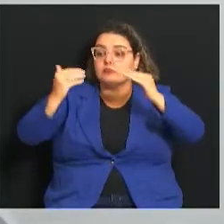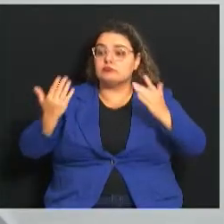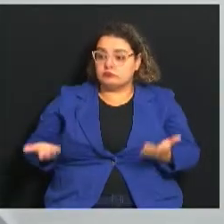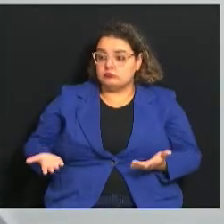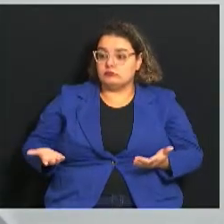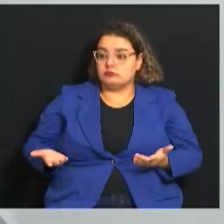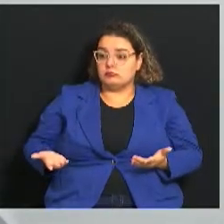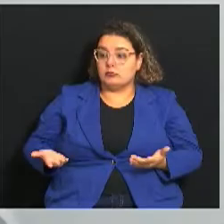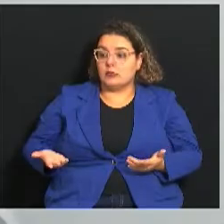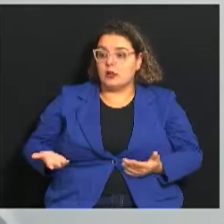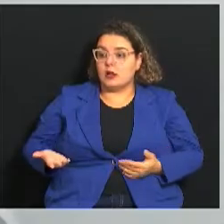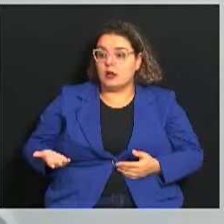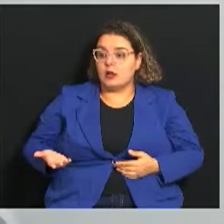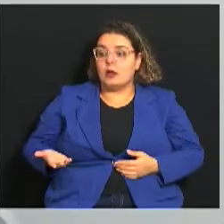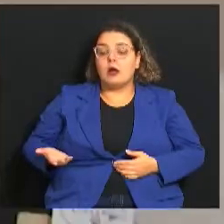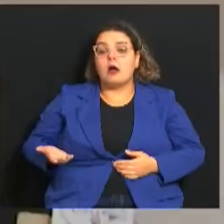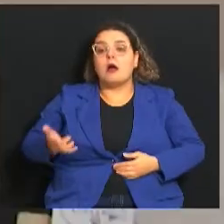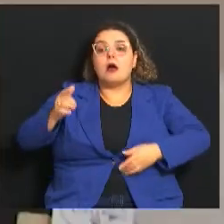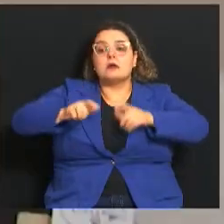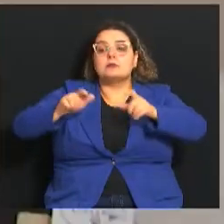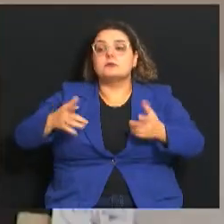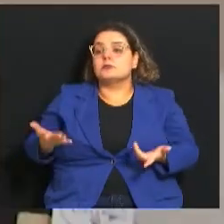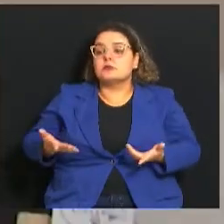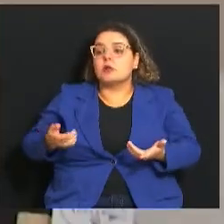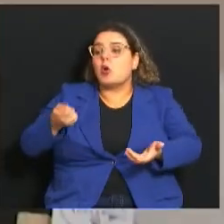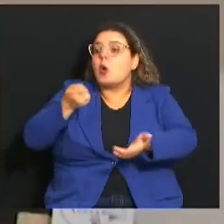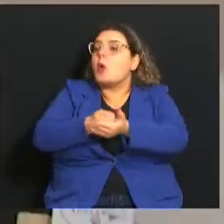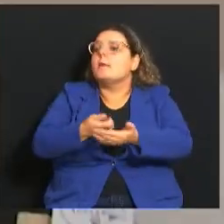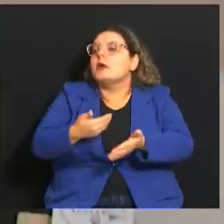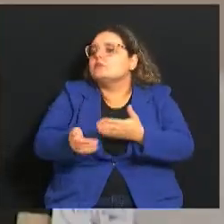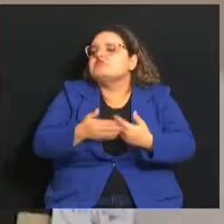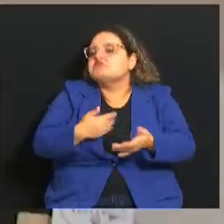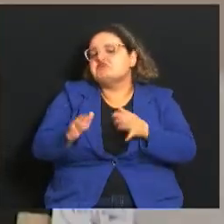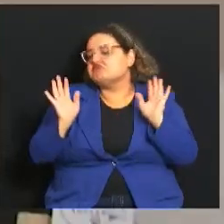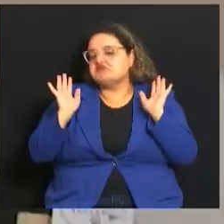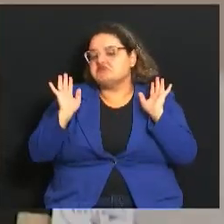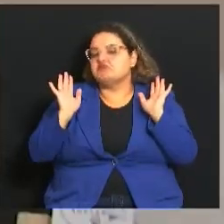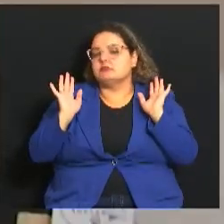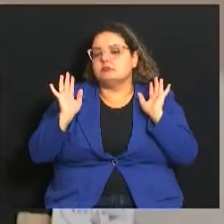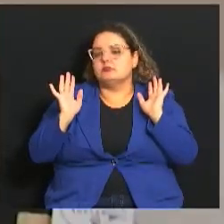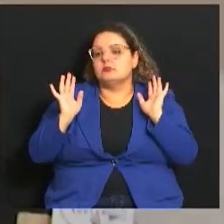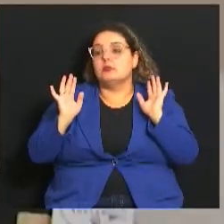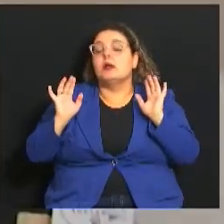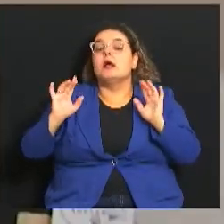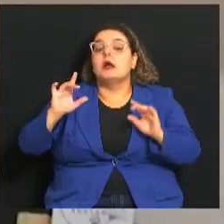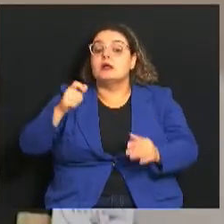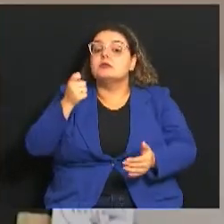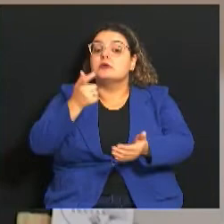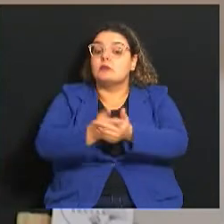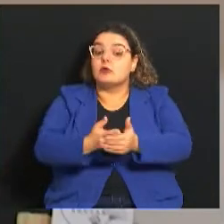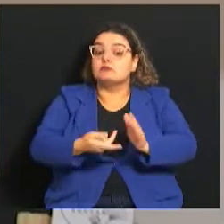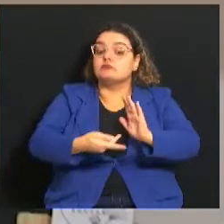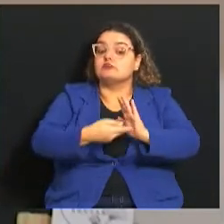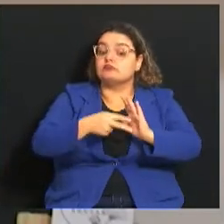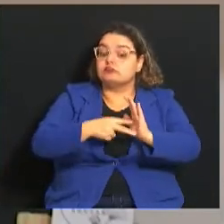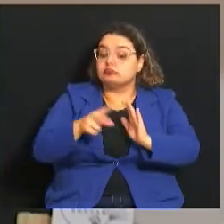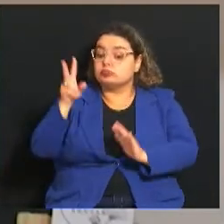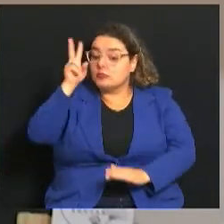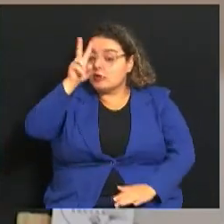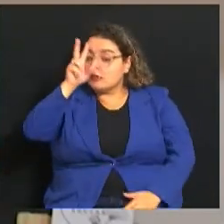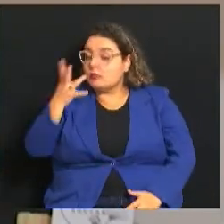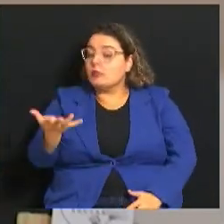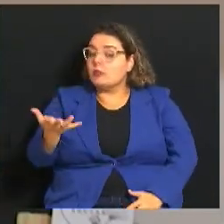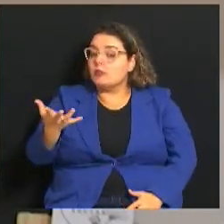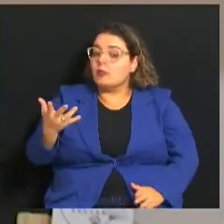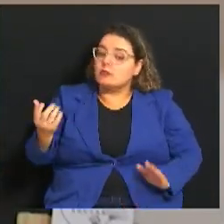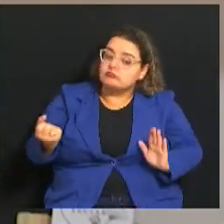estão hoje simplesmente comprando por comprar, elas compram algo com significado, com história, né, que essa